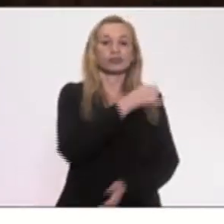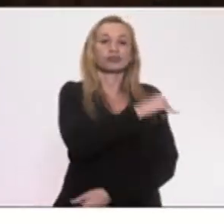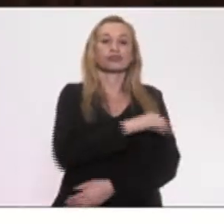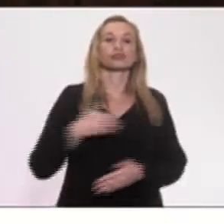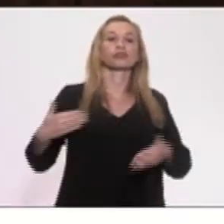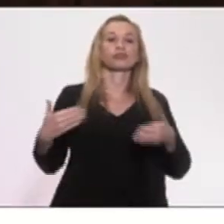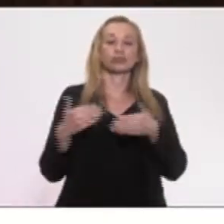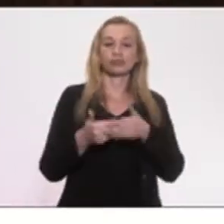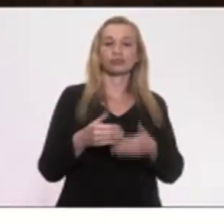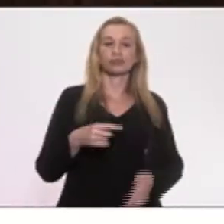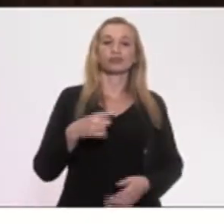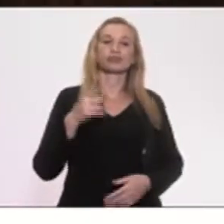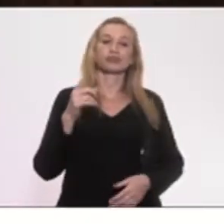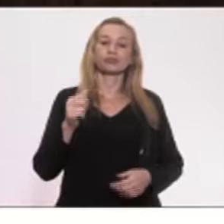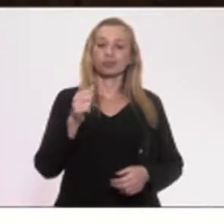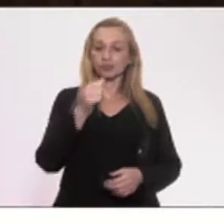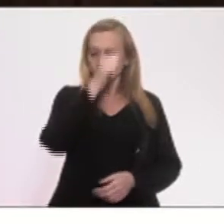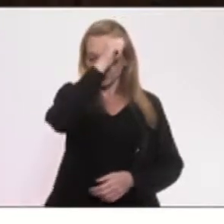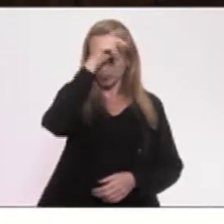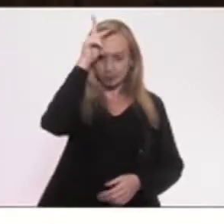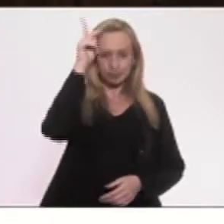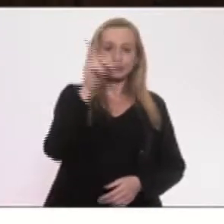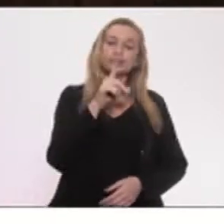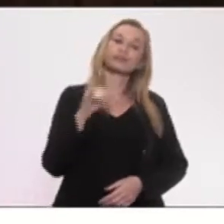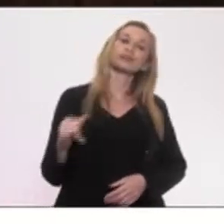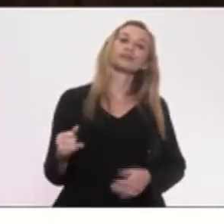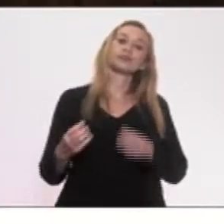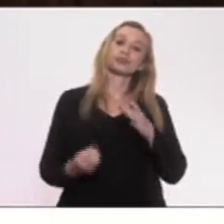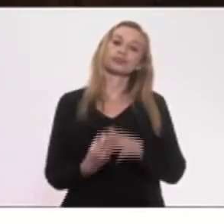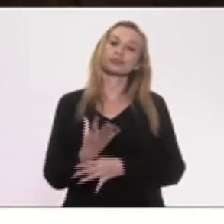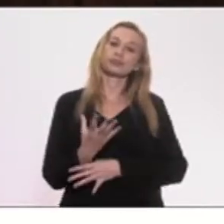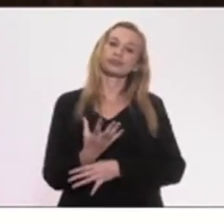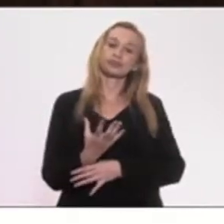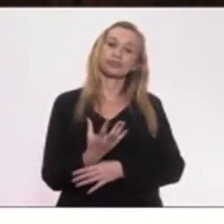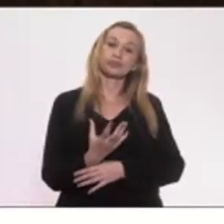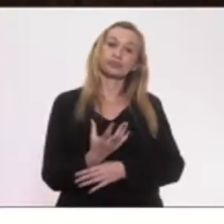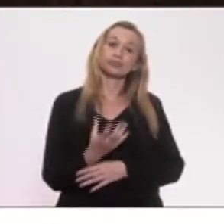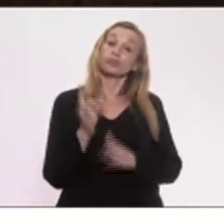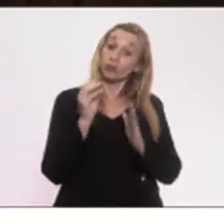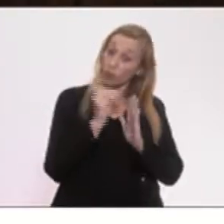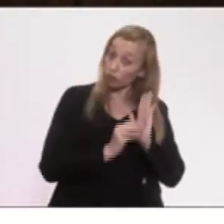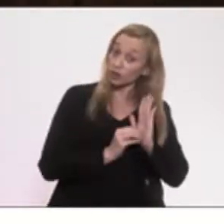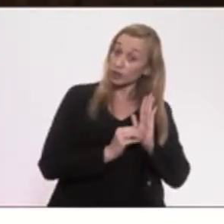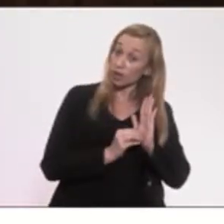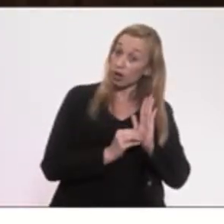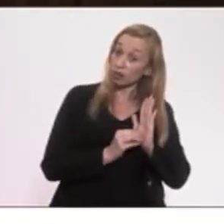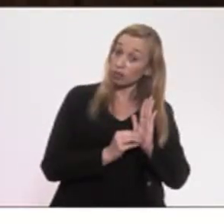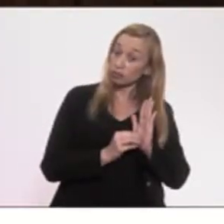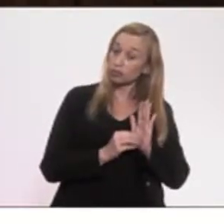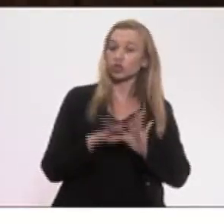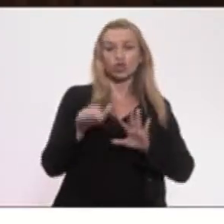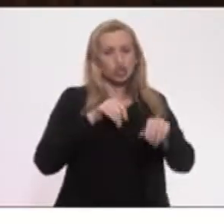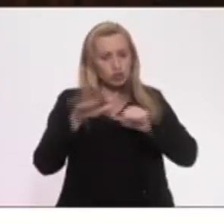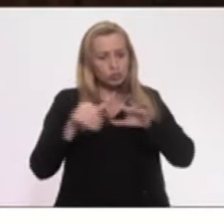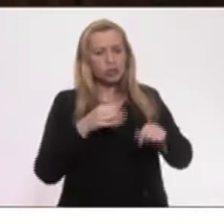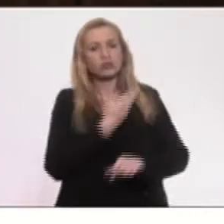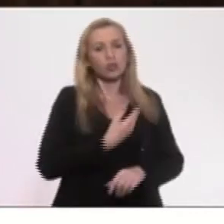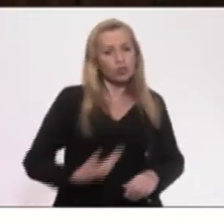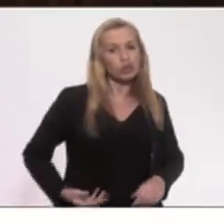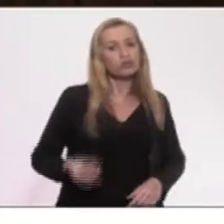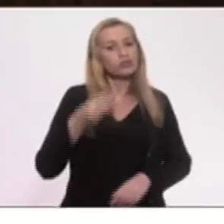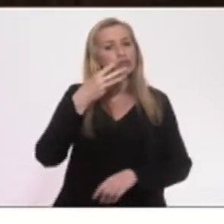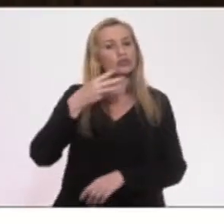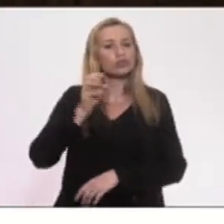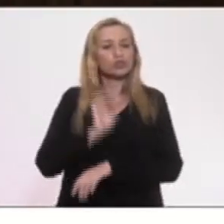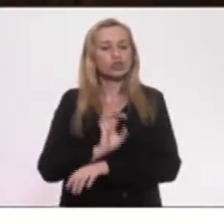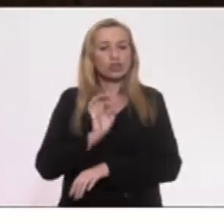Prefeitura. Neste dia, o Conselho Consultivo instalado por um ato oficial, por convocação do Governo do Estado, com